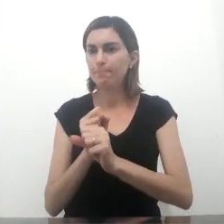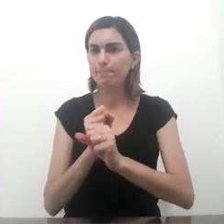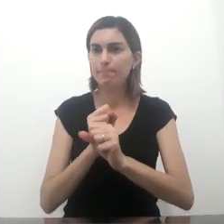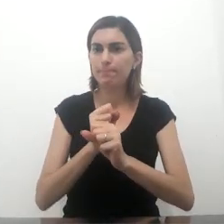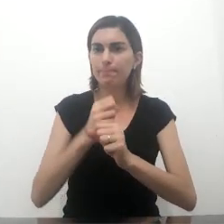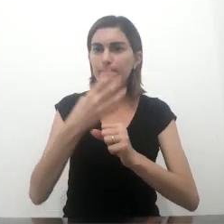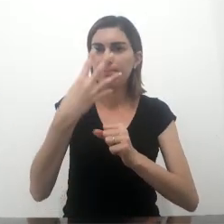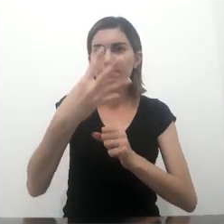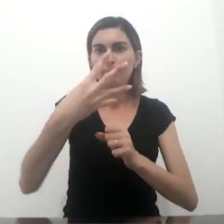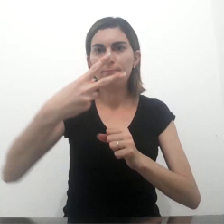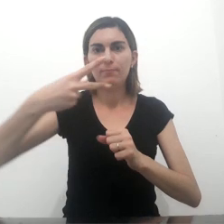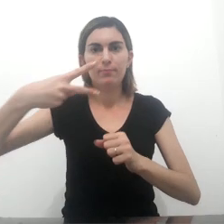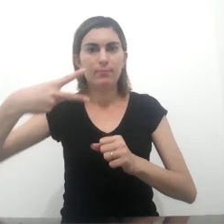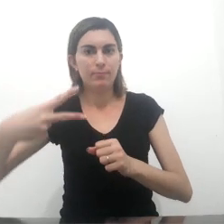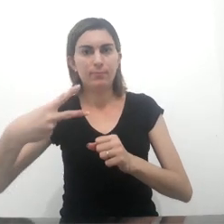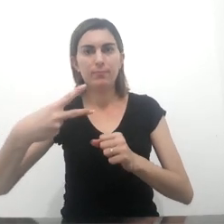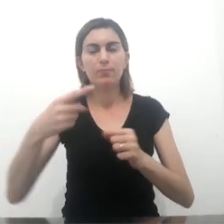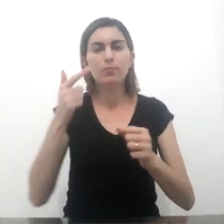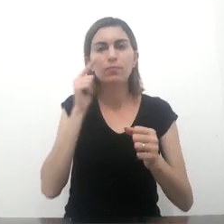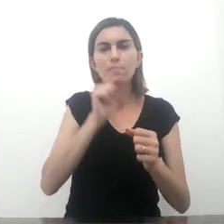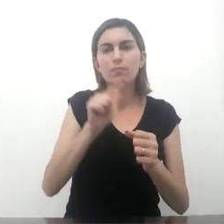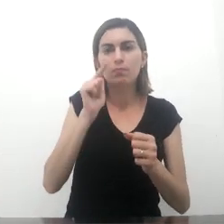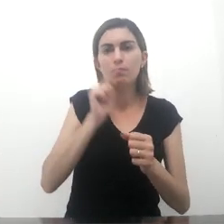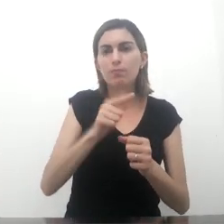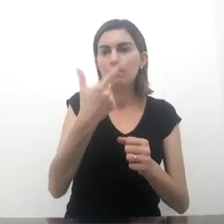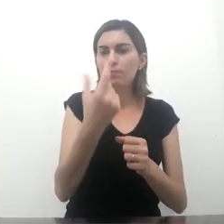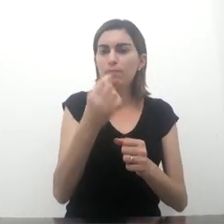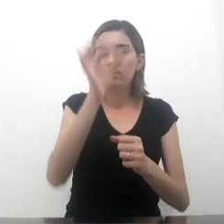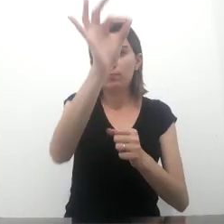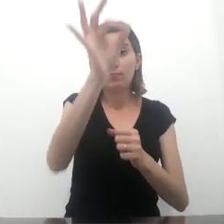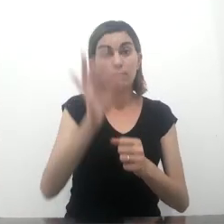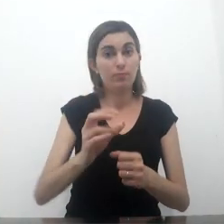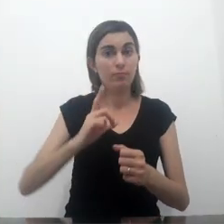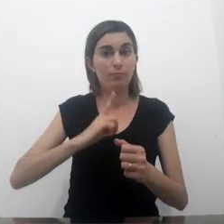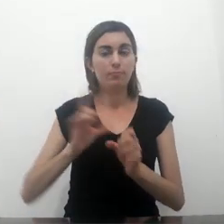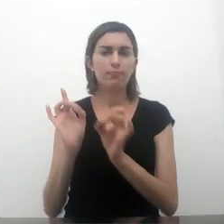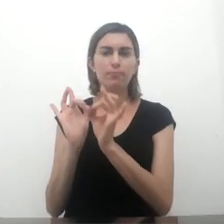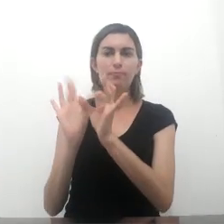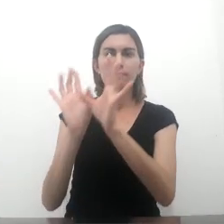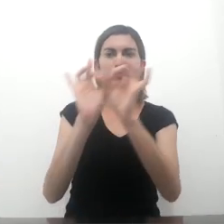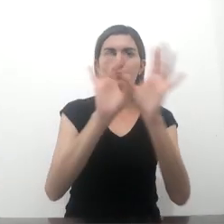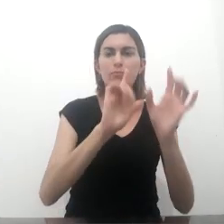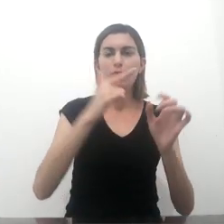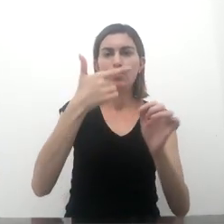esse 42. Então, para que ele tenha um lucro de 20%, ele tem